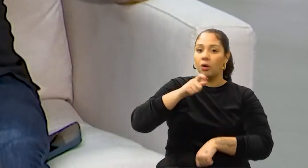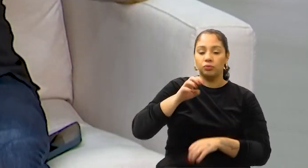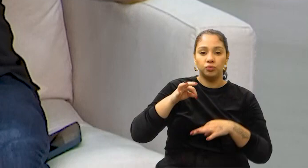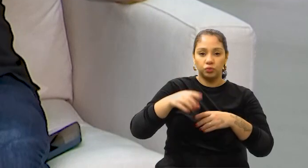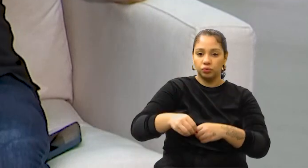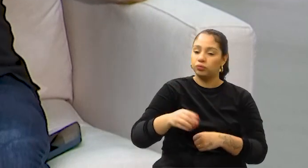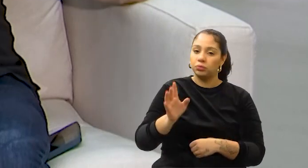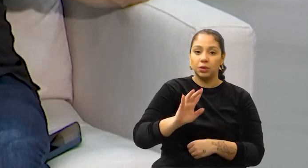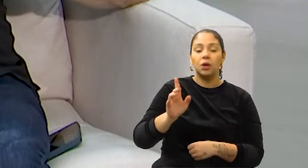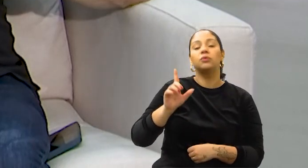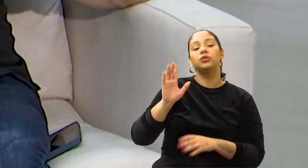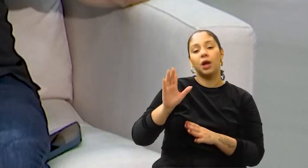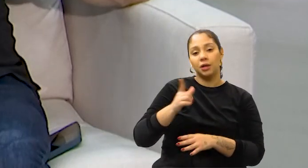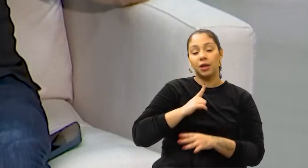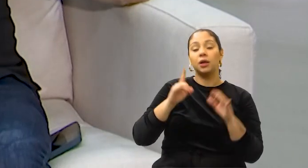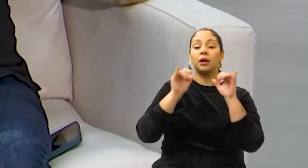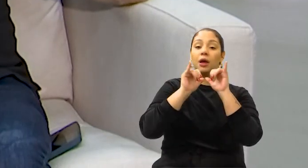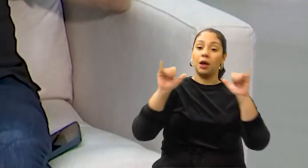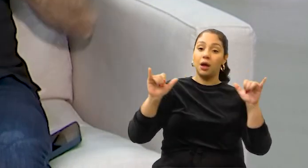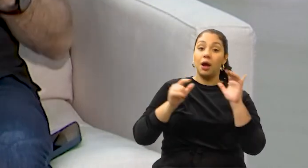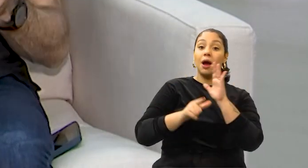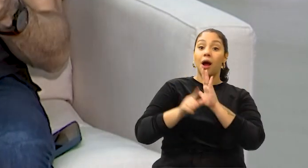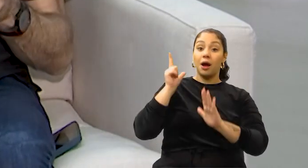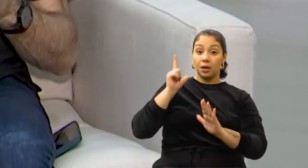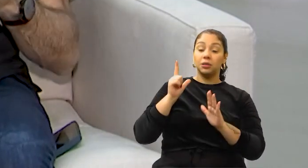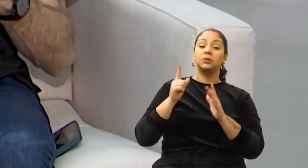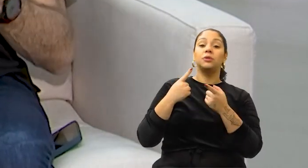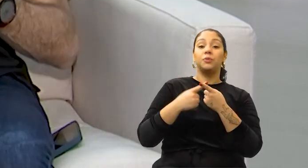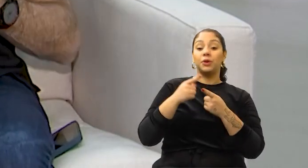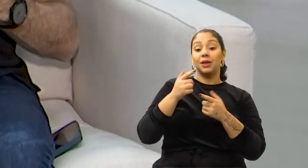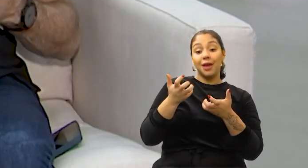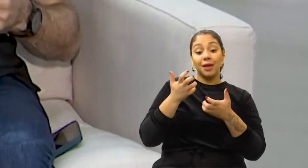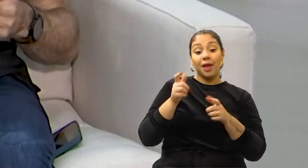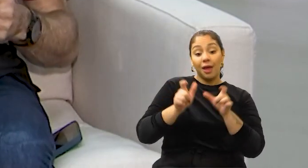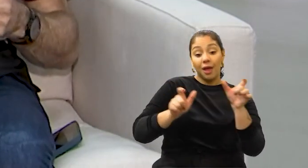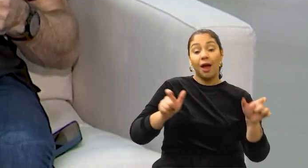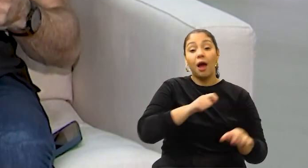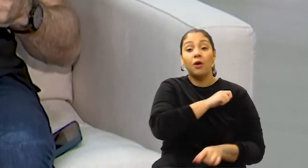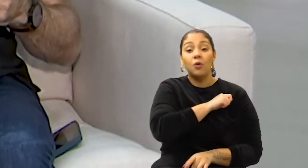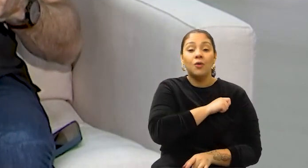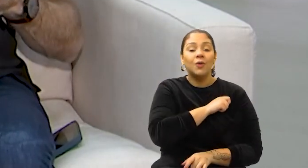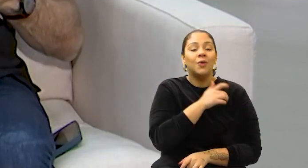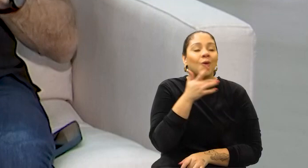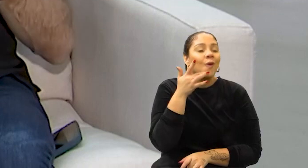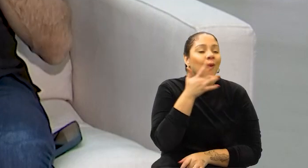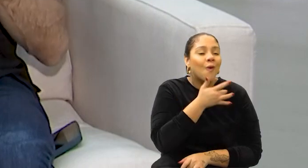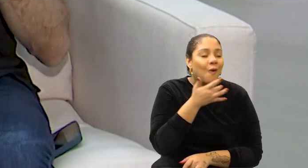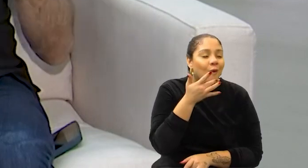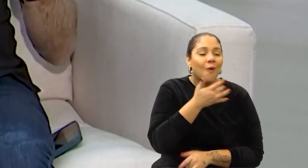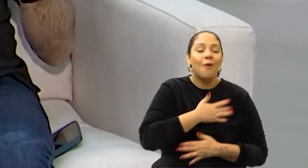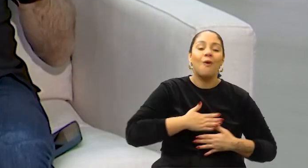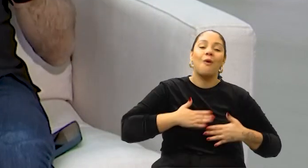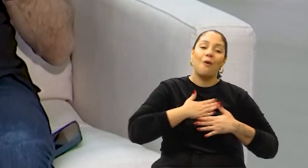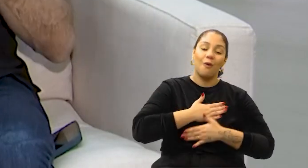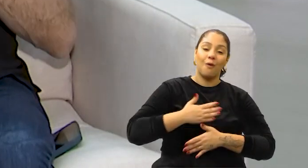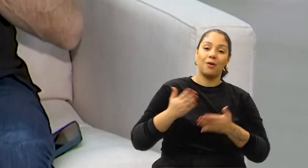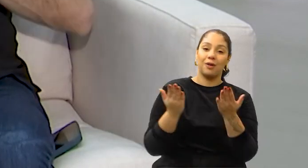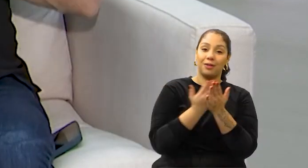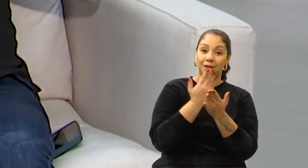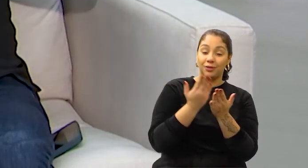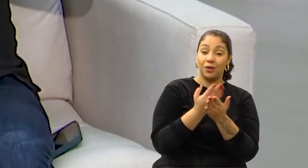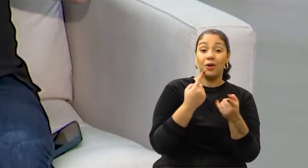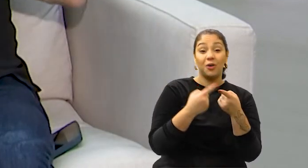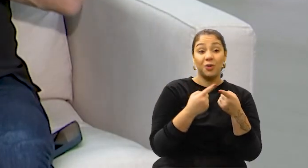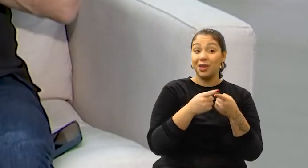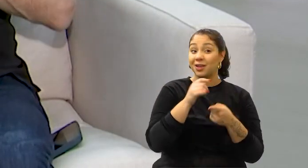as obras elas são anunciadas com muita antecedência Porque queremos que os alunos têm o gosto pela literatura né porque quando não tem as obras literárias significa